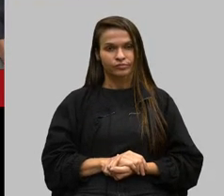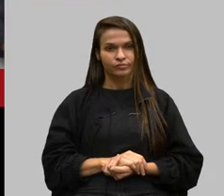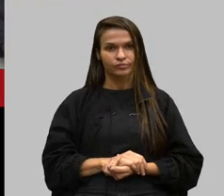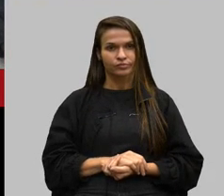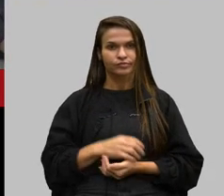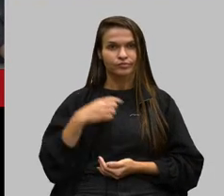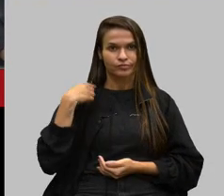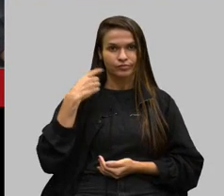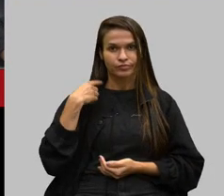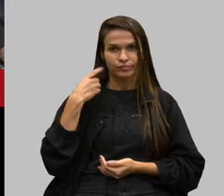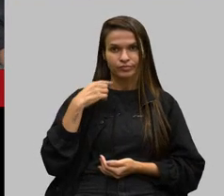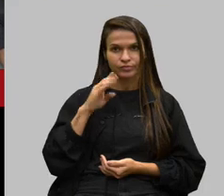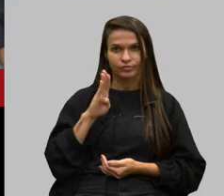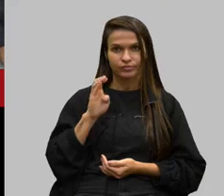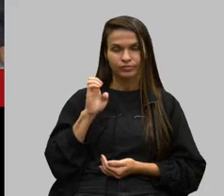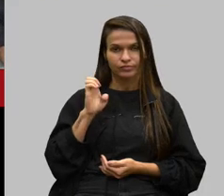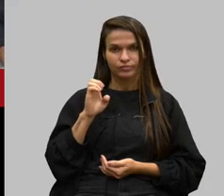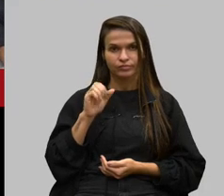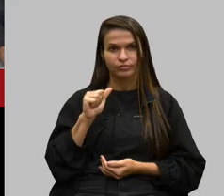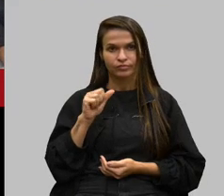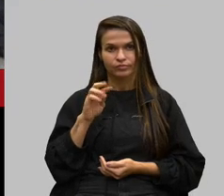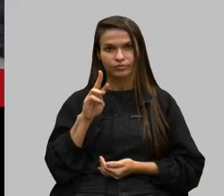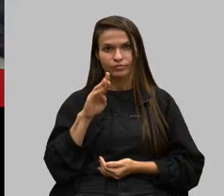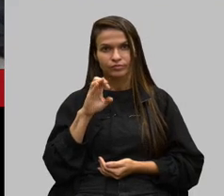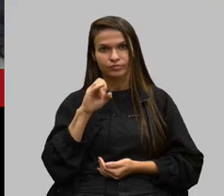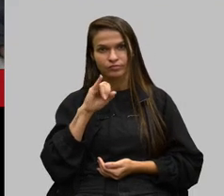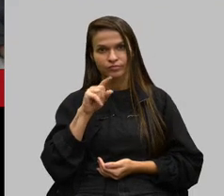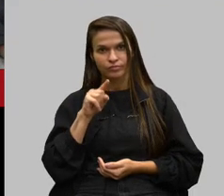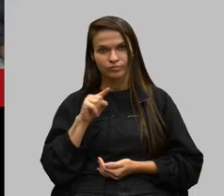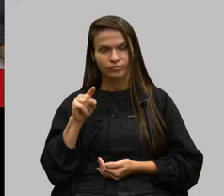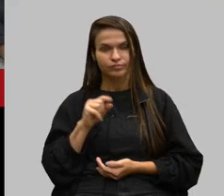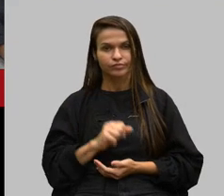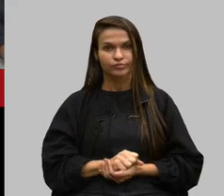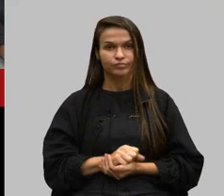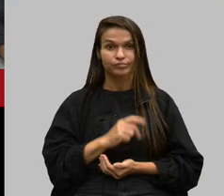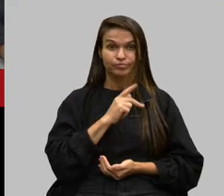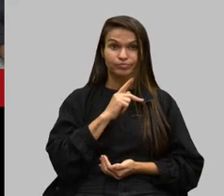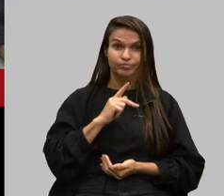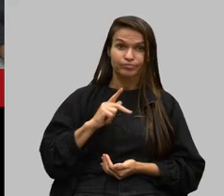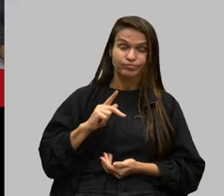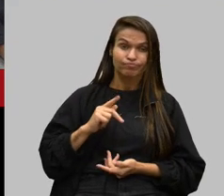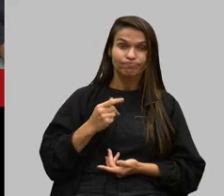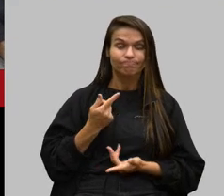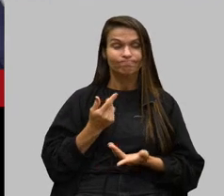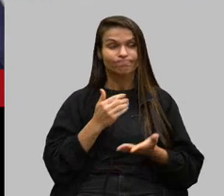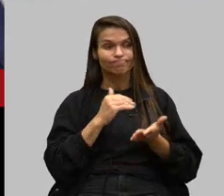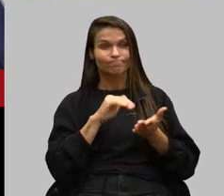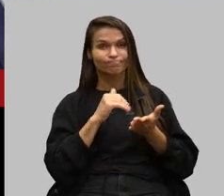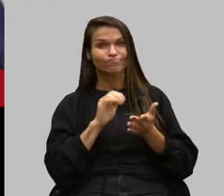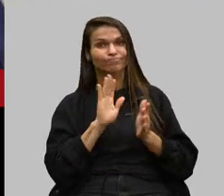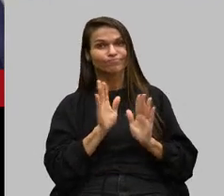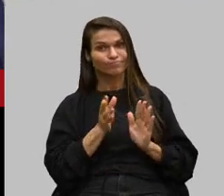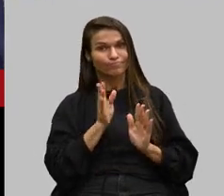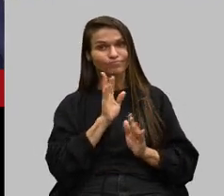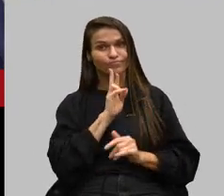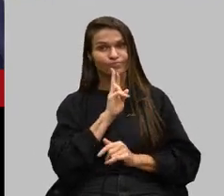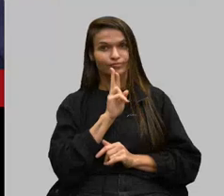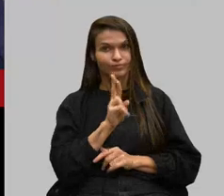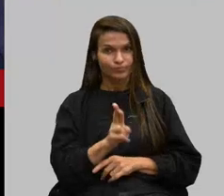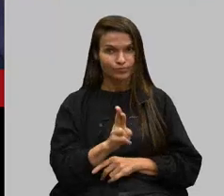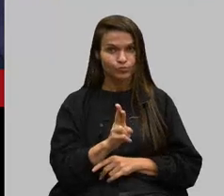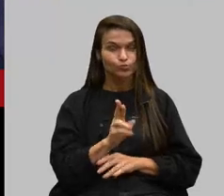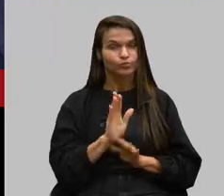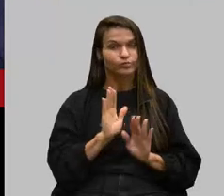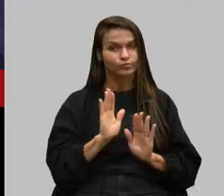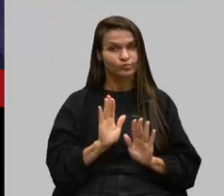Beatrice Serqueira é presidente a questão que o secretário respondeu né secretário vamos vamos